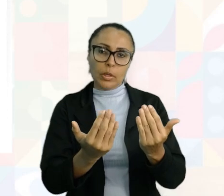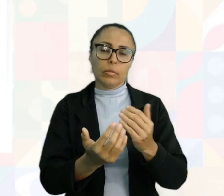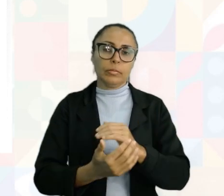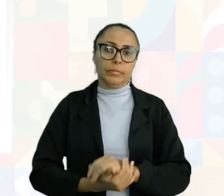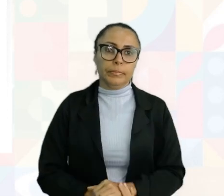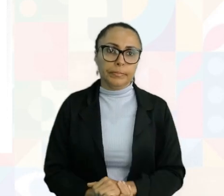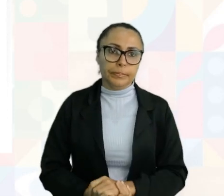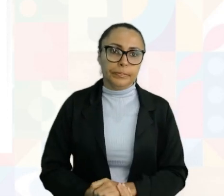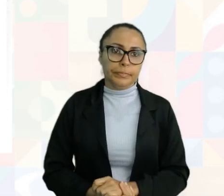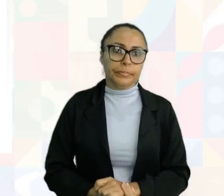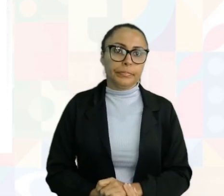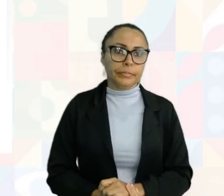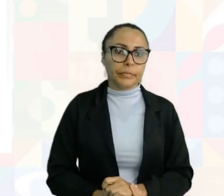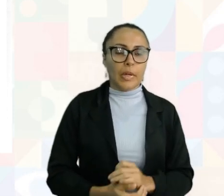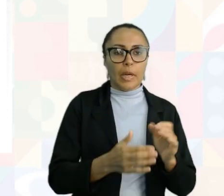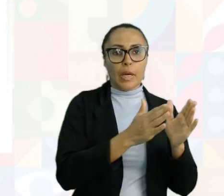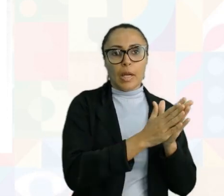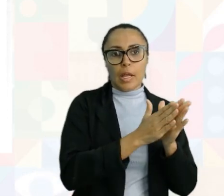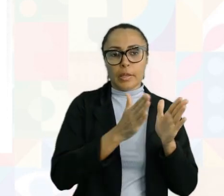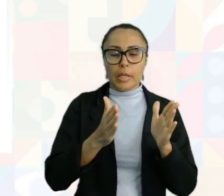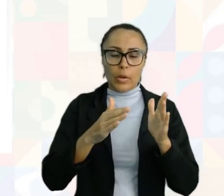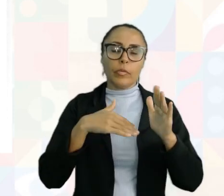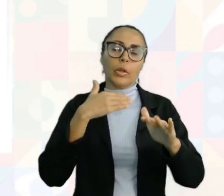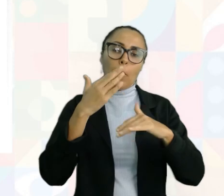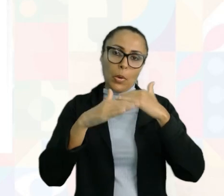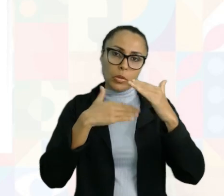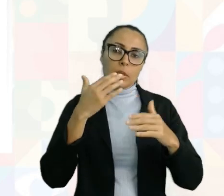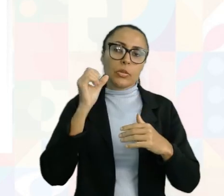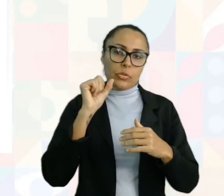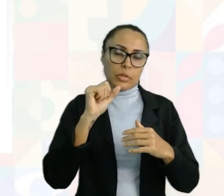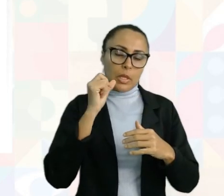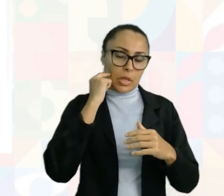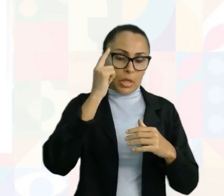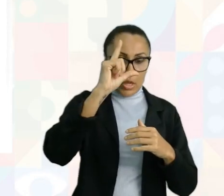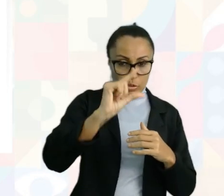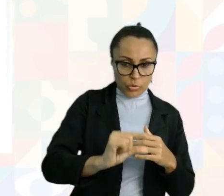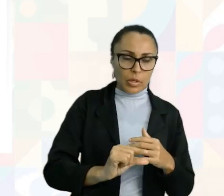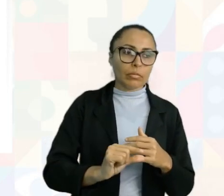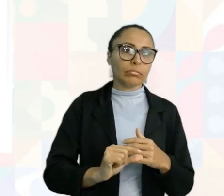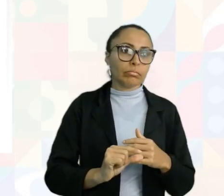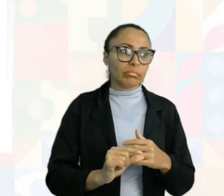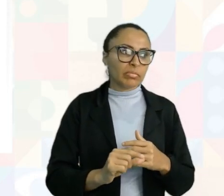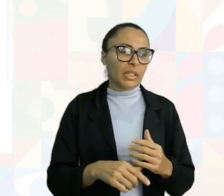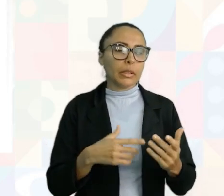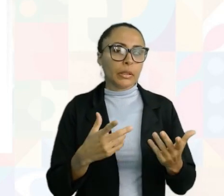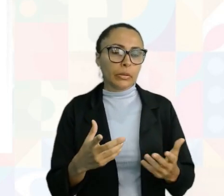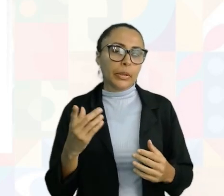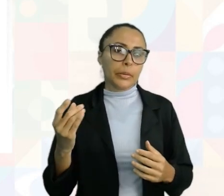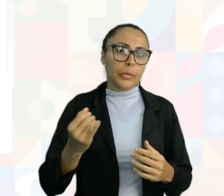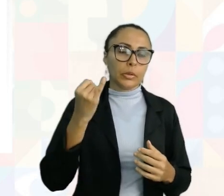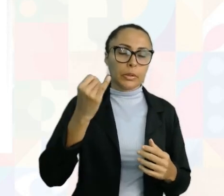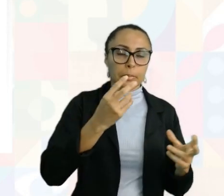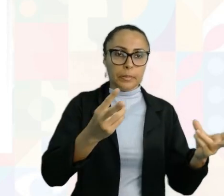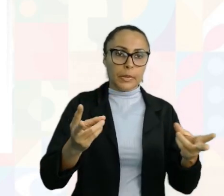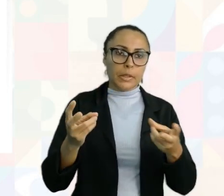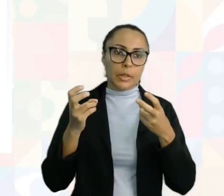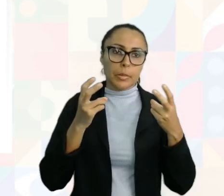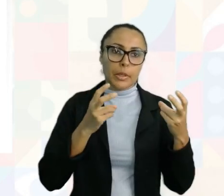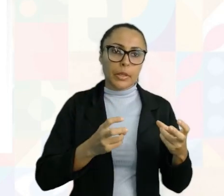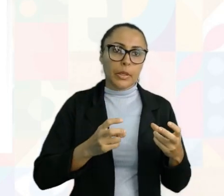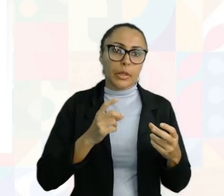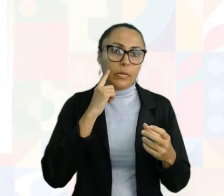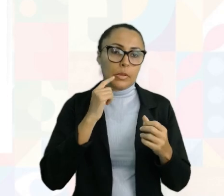A vista lateral vai sofrer um processo de redução, né? É muito interessante você perceber que você